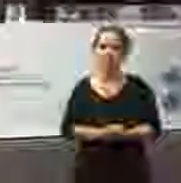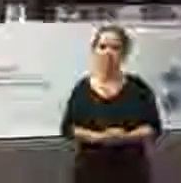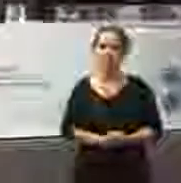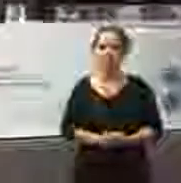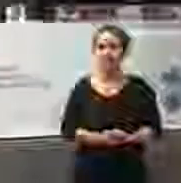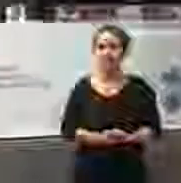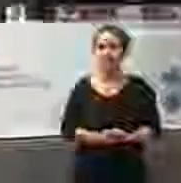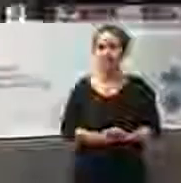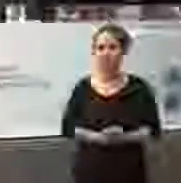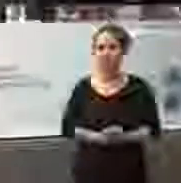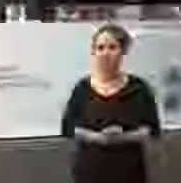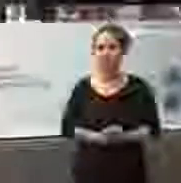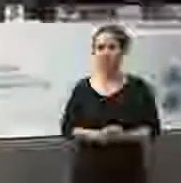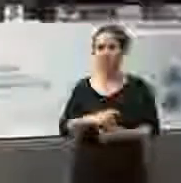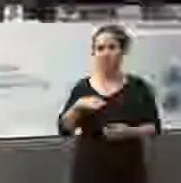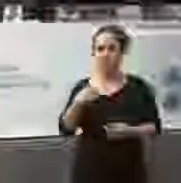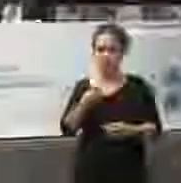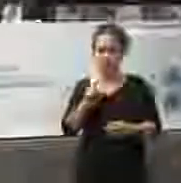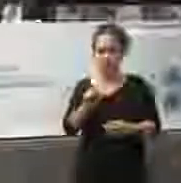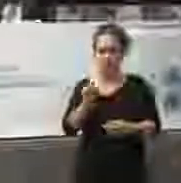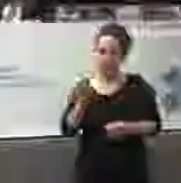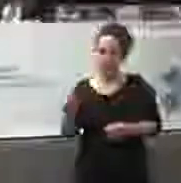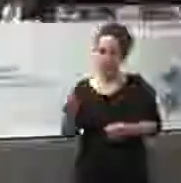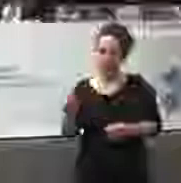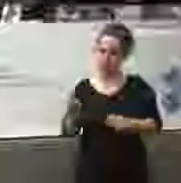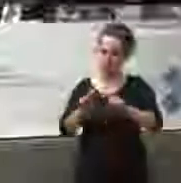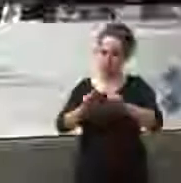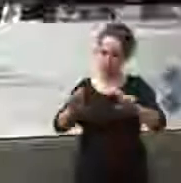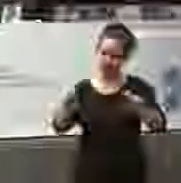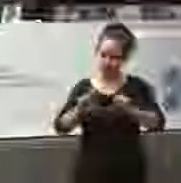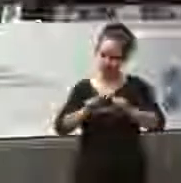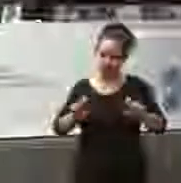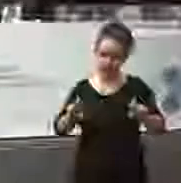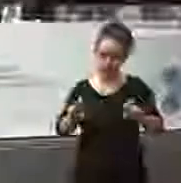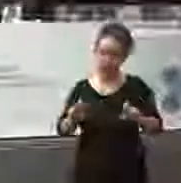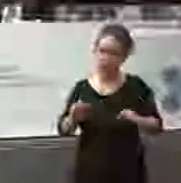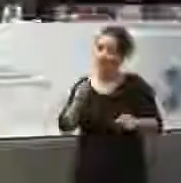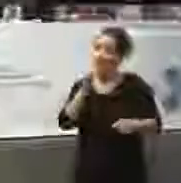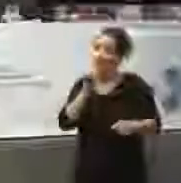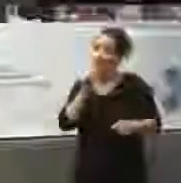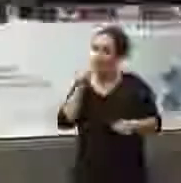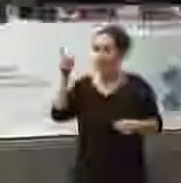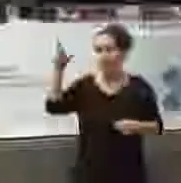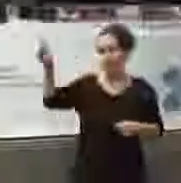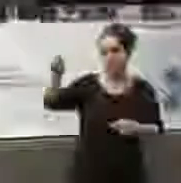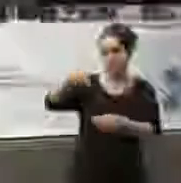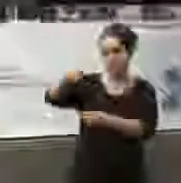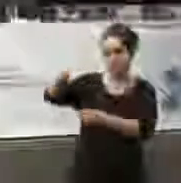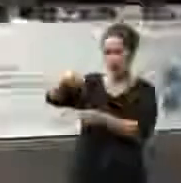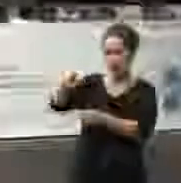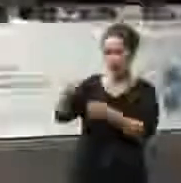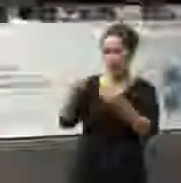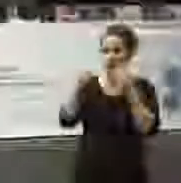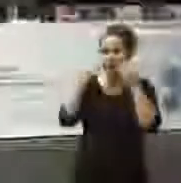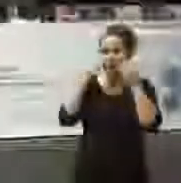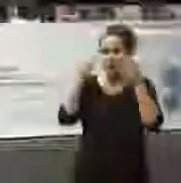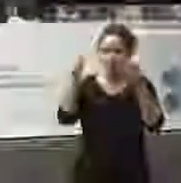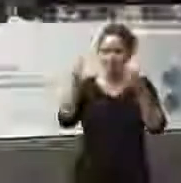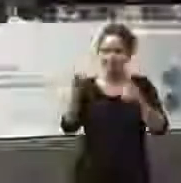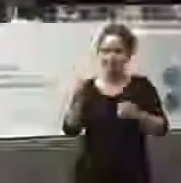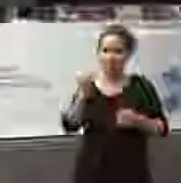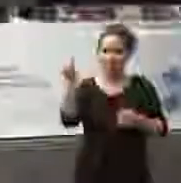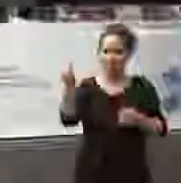nós colocamos uma frase é do clipping pra trazer alguns exemplos de outros países e demonstra a importância do conhecimento